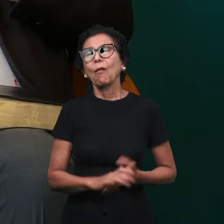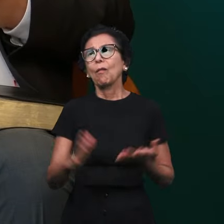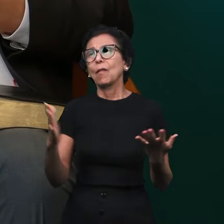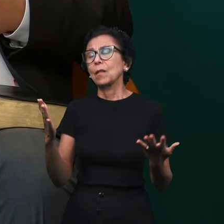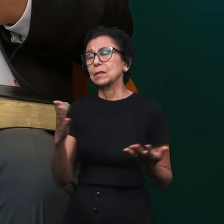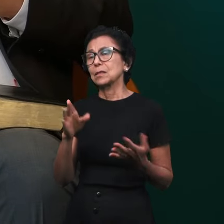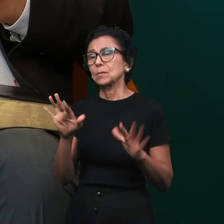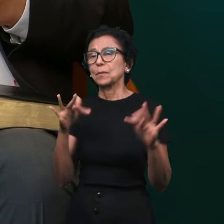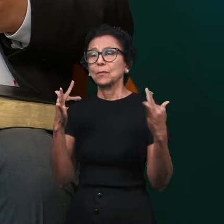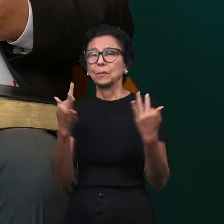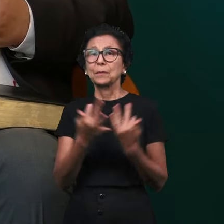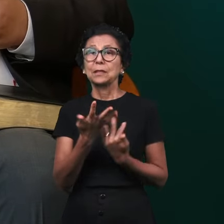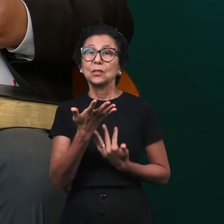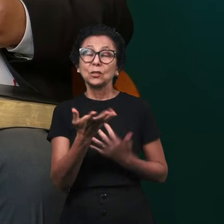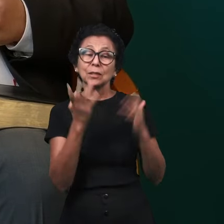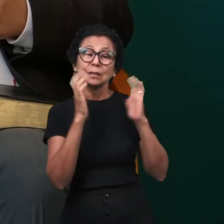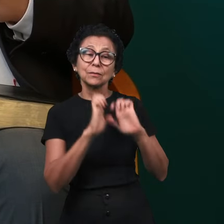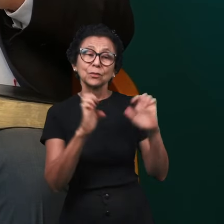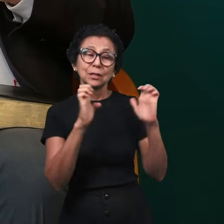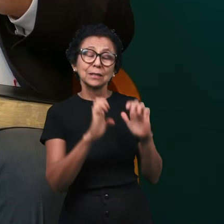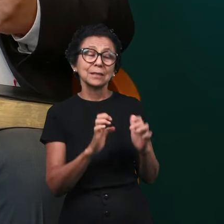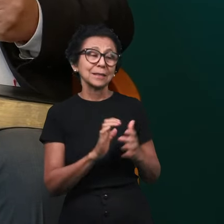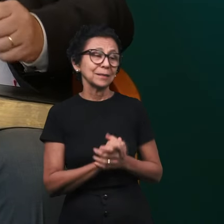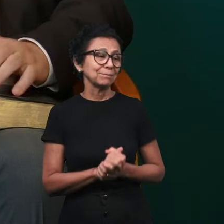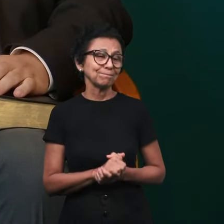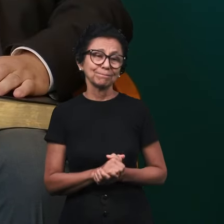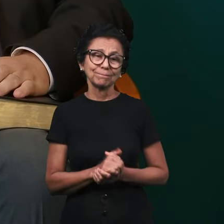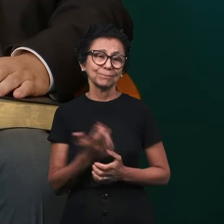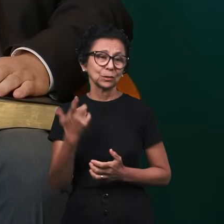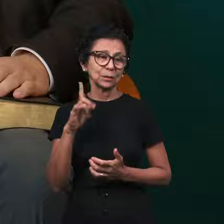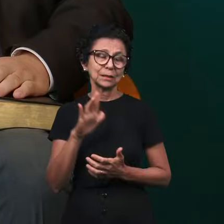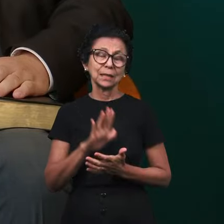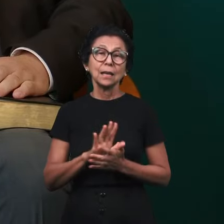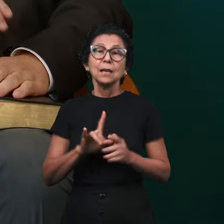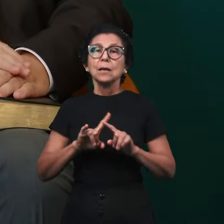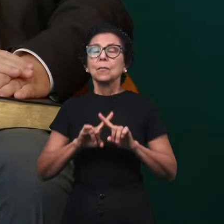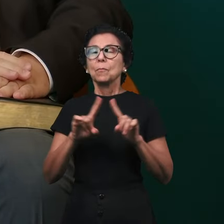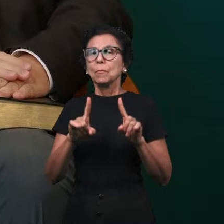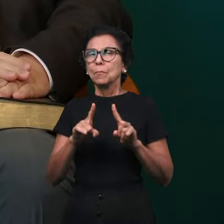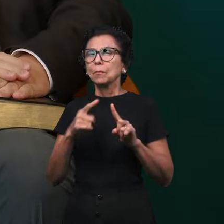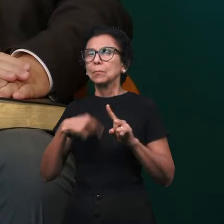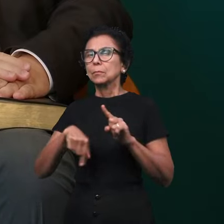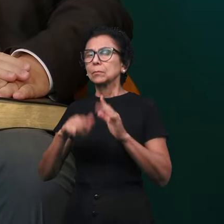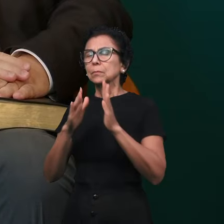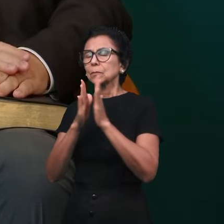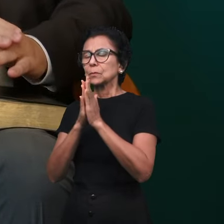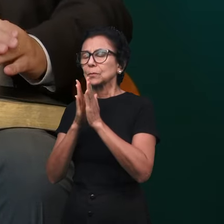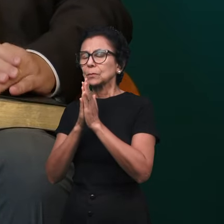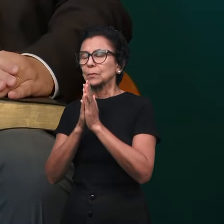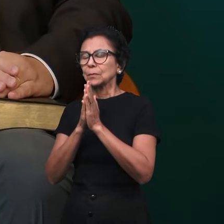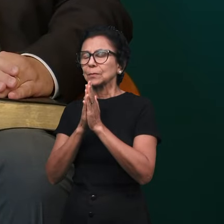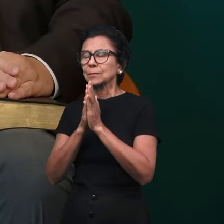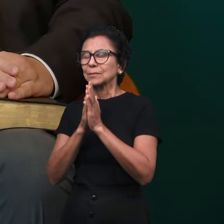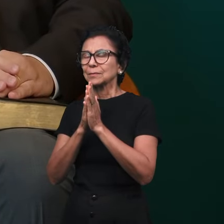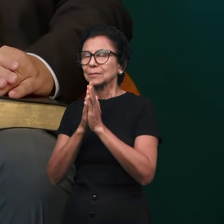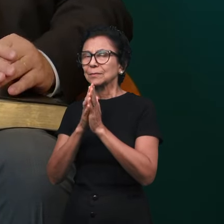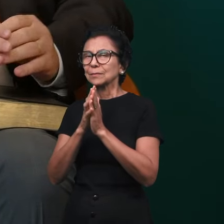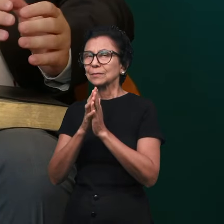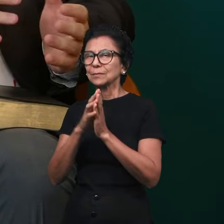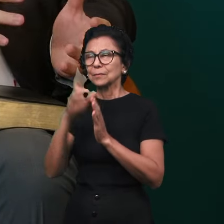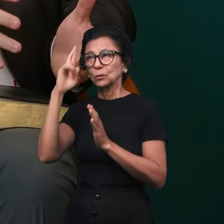nós temos Jesus, não. Mas às vezes a gente pode orar e o Senhor pode visitar em sonho o nosso familiar e ali ele ter a